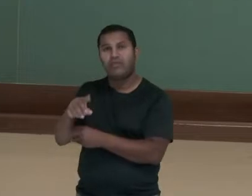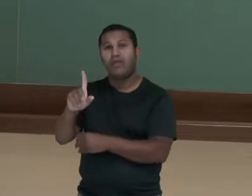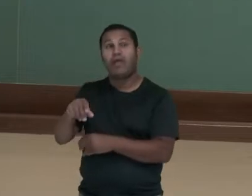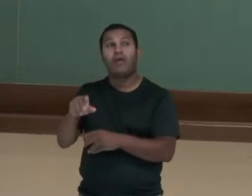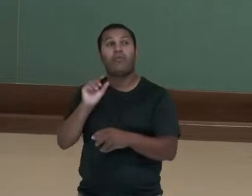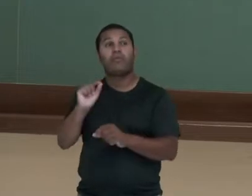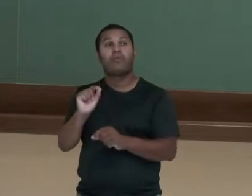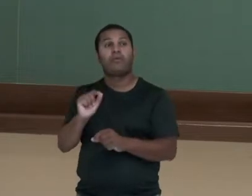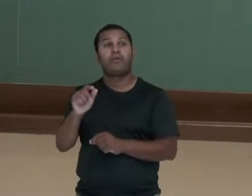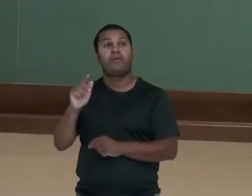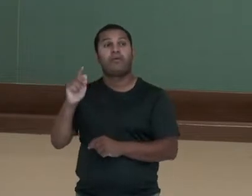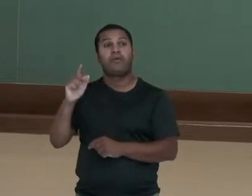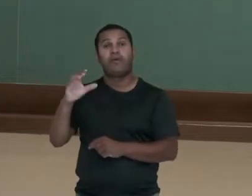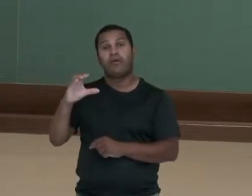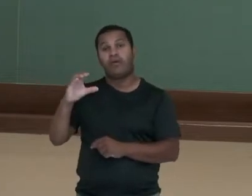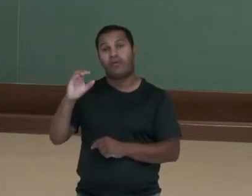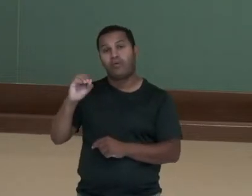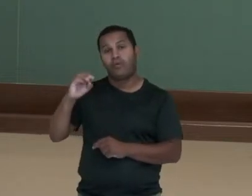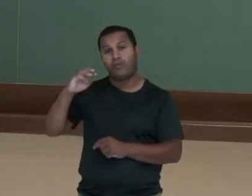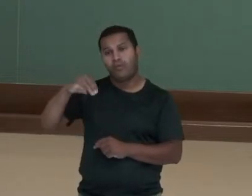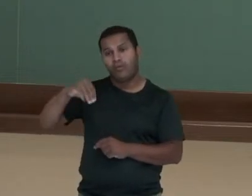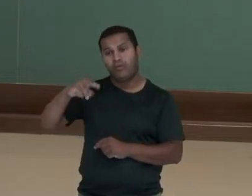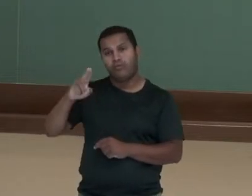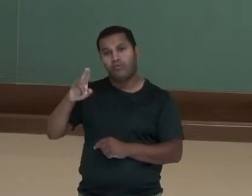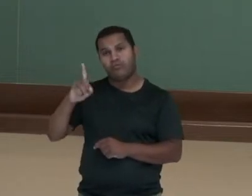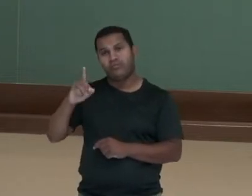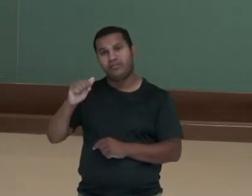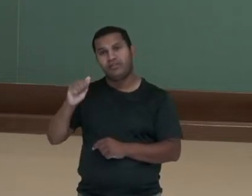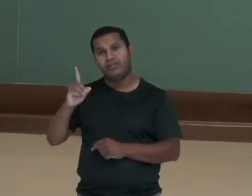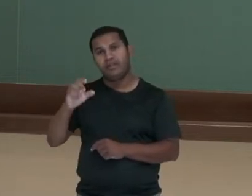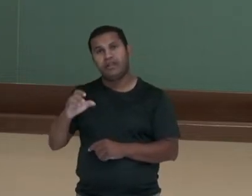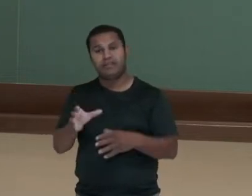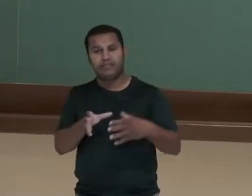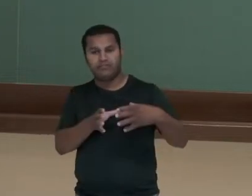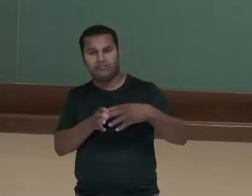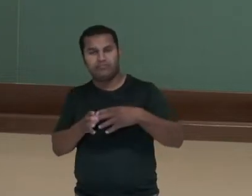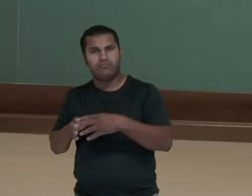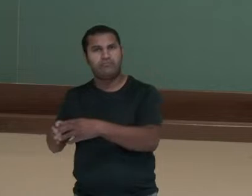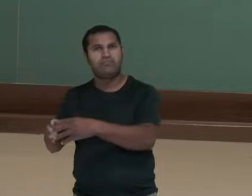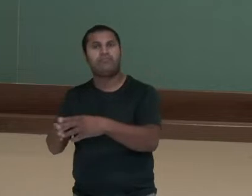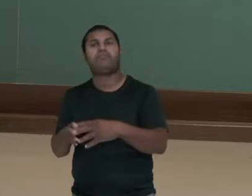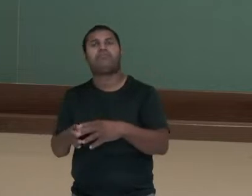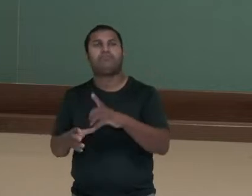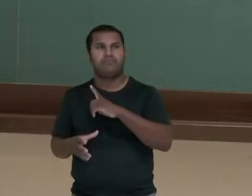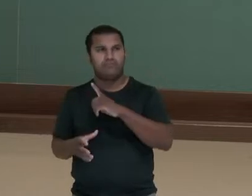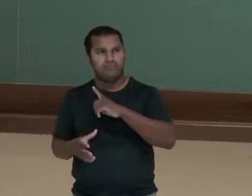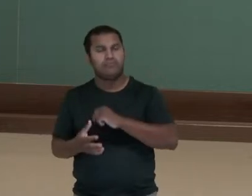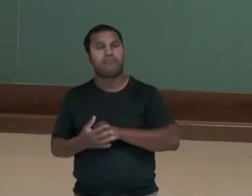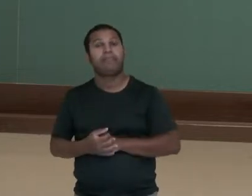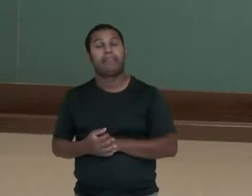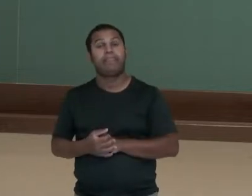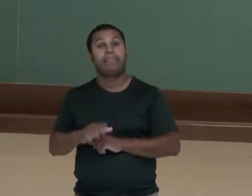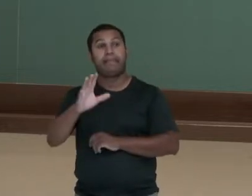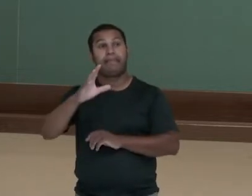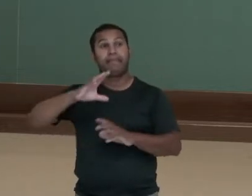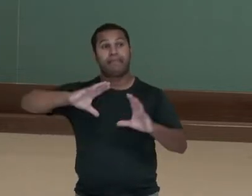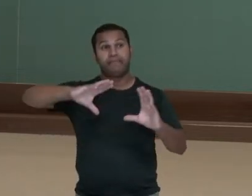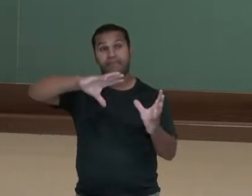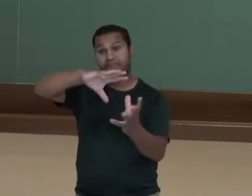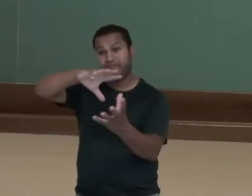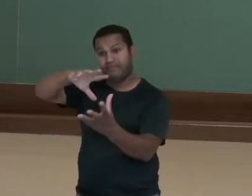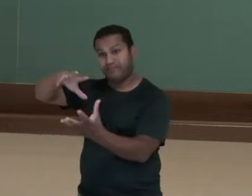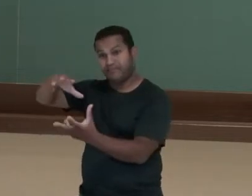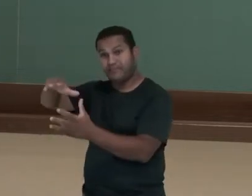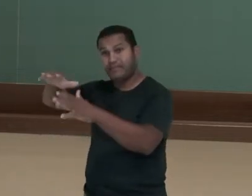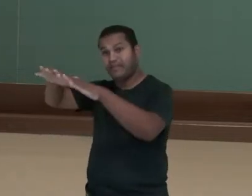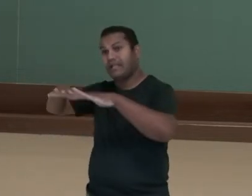vivos. Bio, vida, né? Então, os seres vivos daquele local. Agora, quando eu analiso aqueles seres